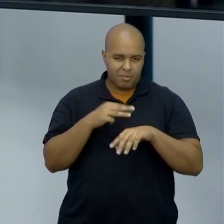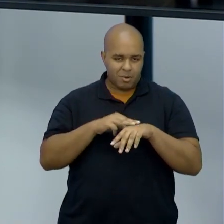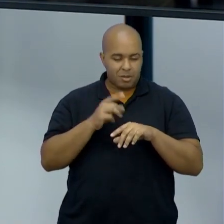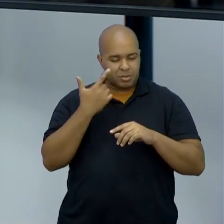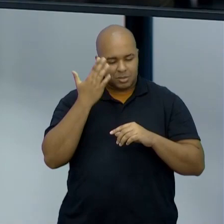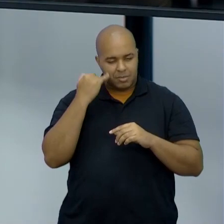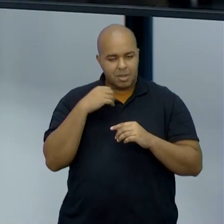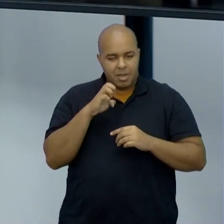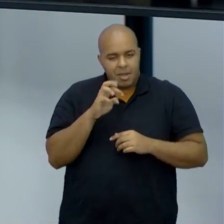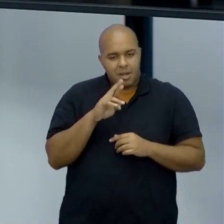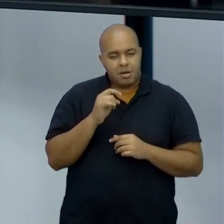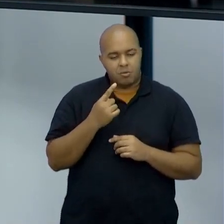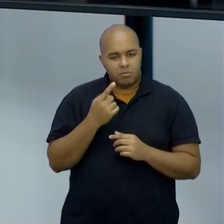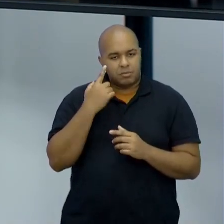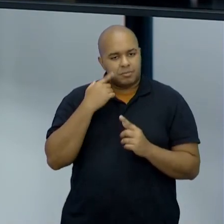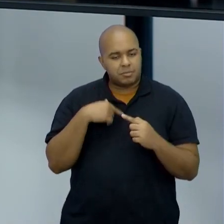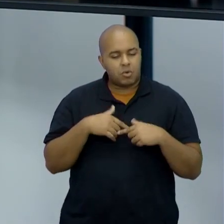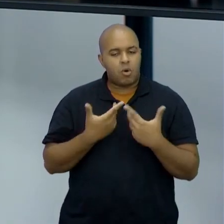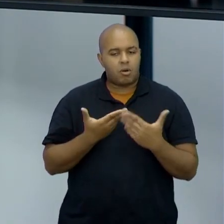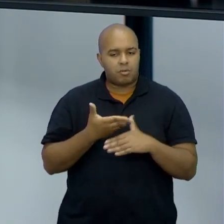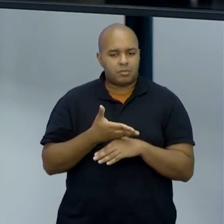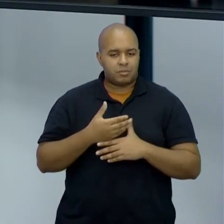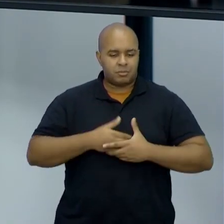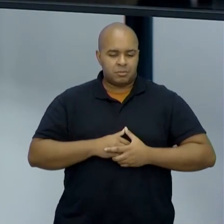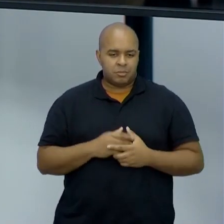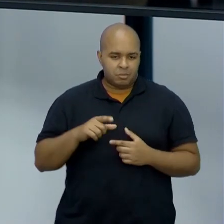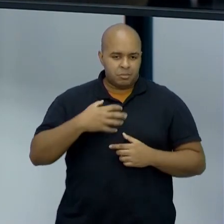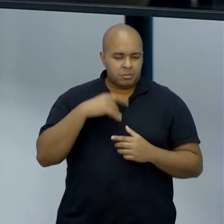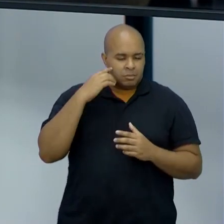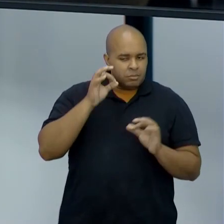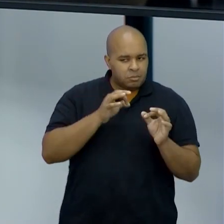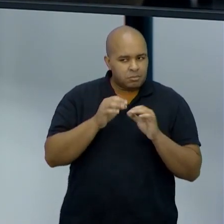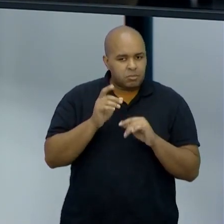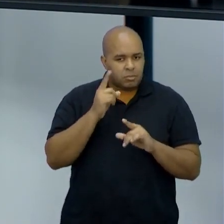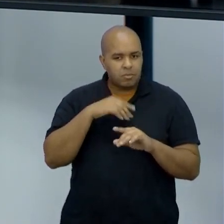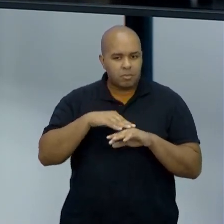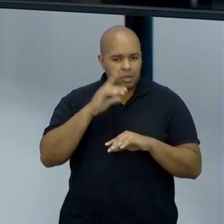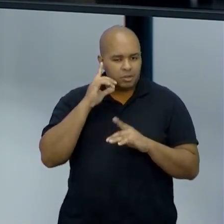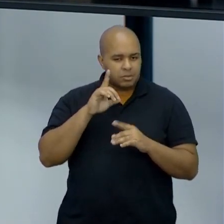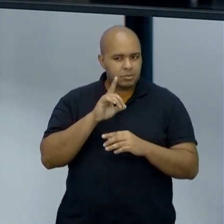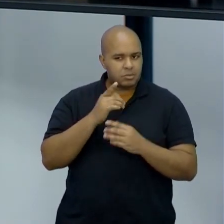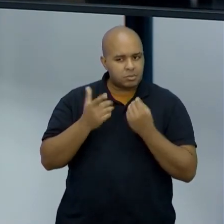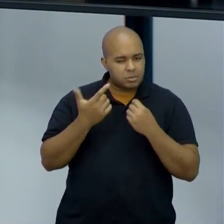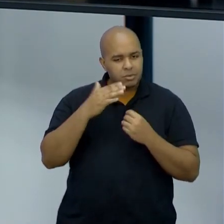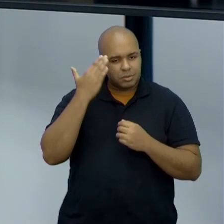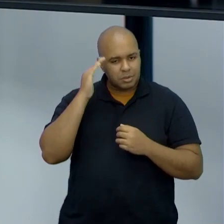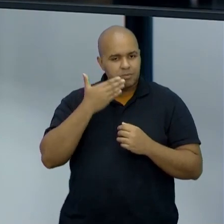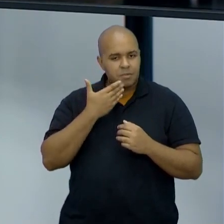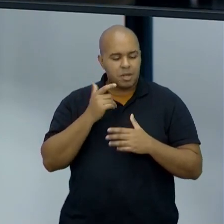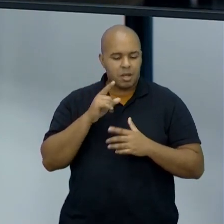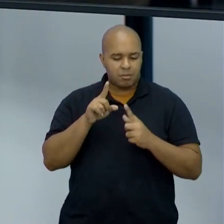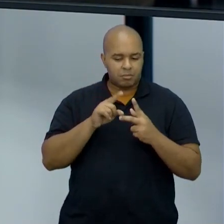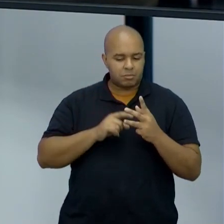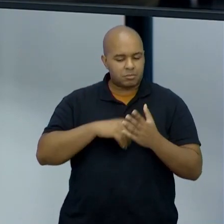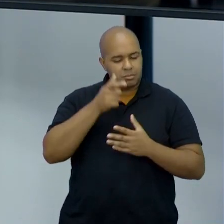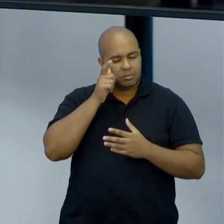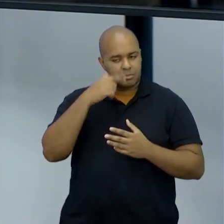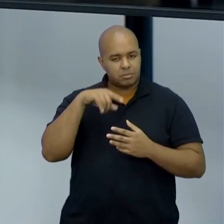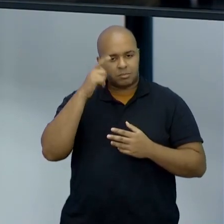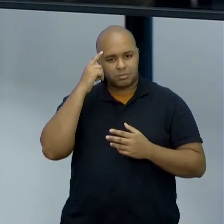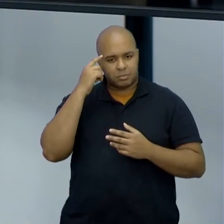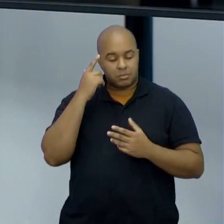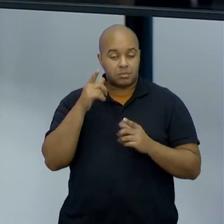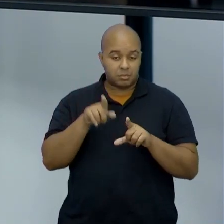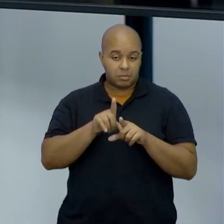você quer saber a qual era ela pertence. Então, é uma forma de deixar o jogo um pouco mais didático. E são elementos que são interessantes a gente